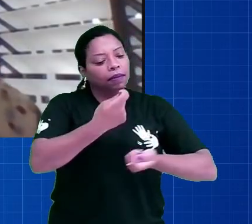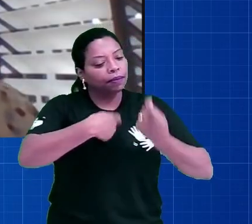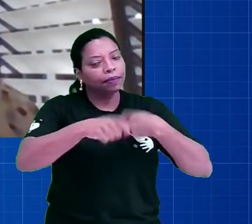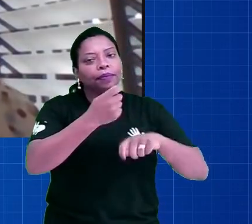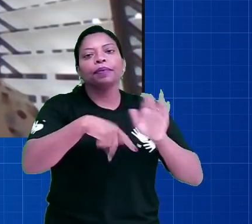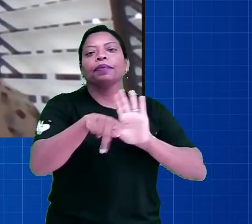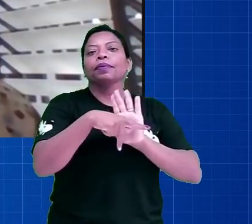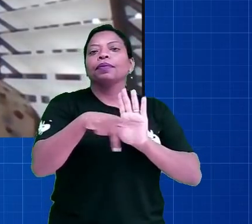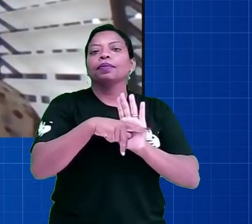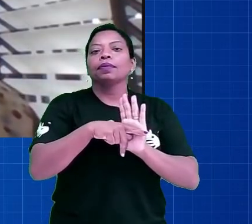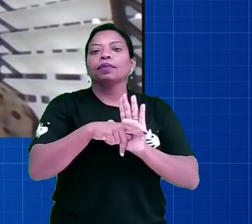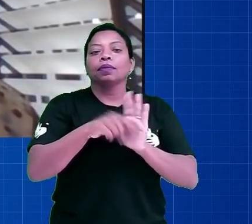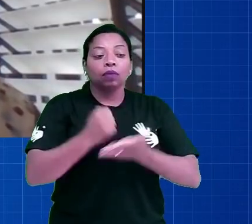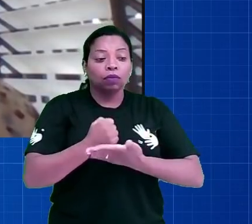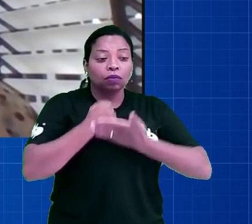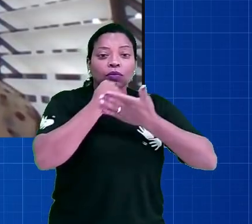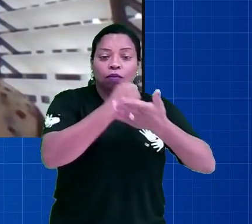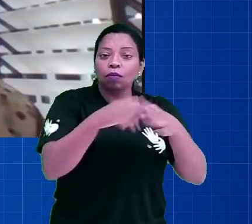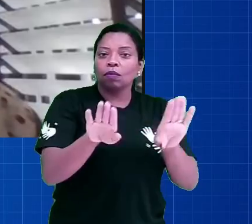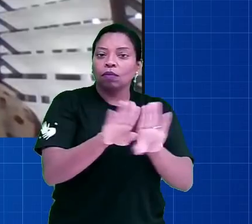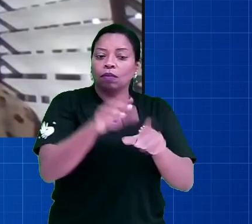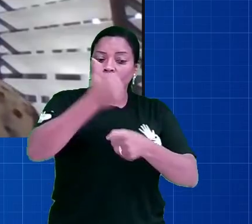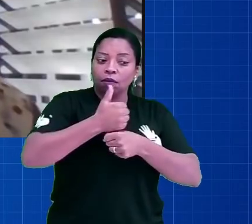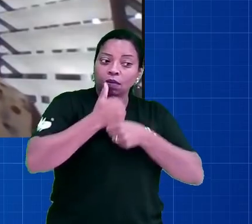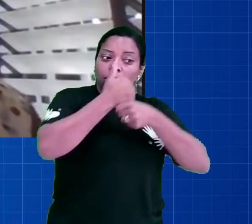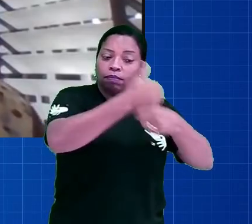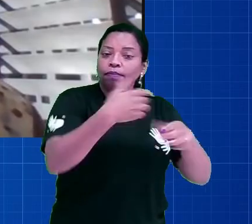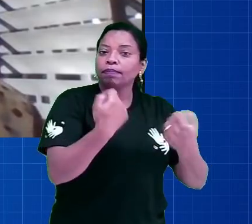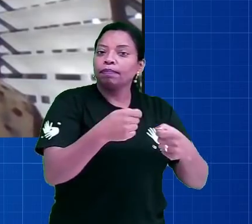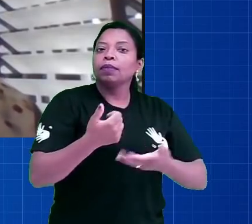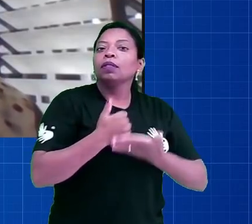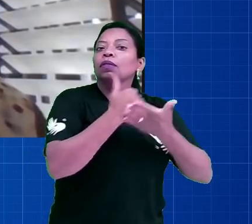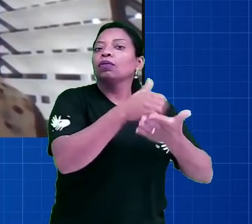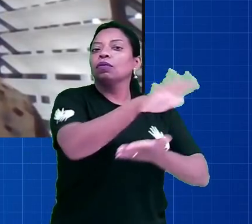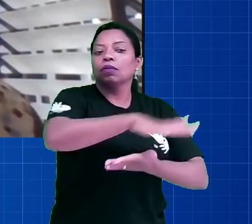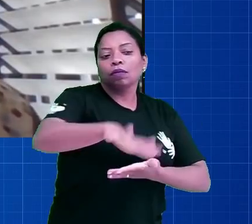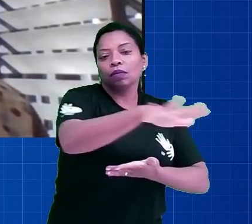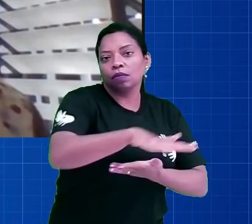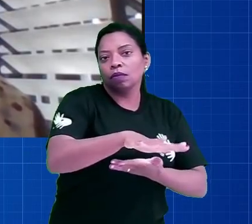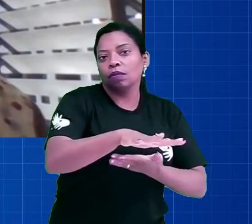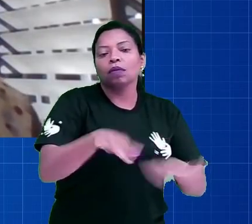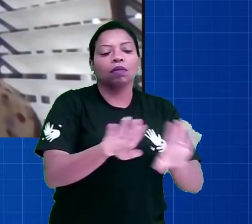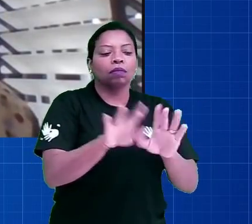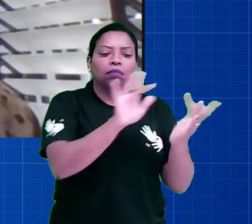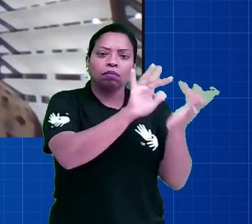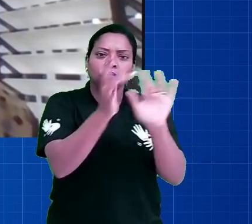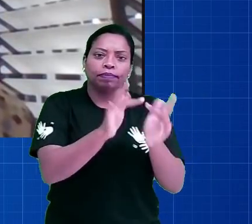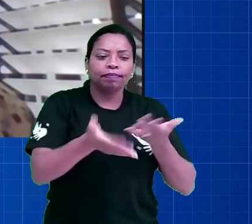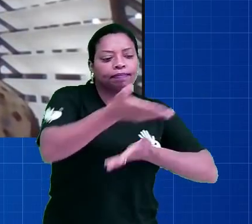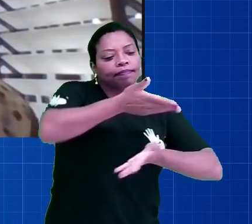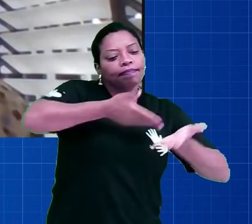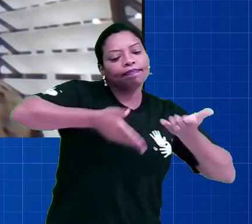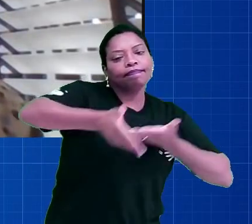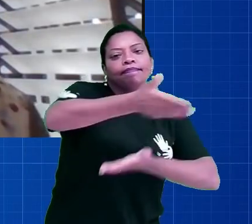esse suporte administrativo que a gente precisa ter. E daí, obviamente, as relações interpessoais, elas perpassam todo o